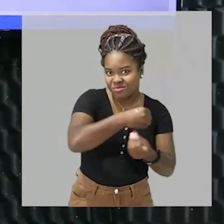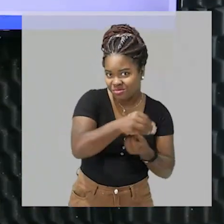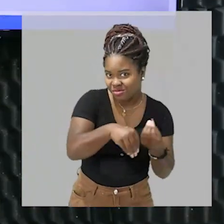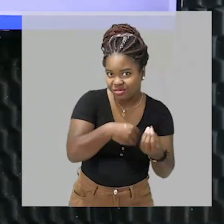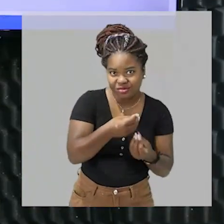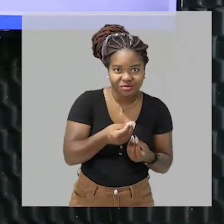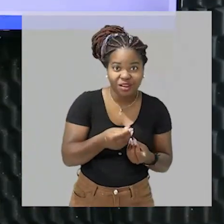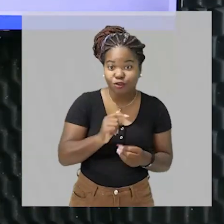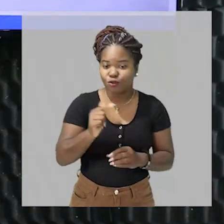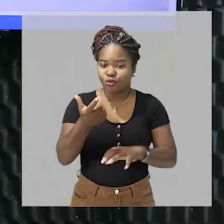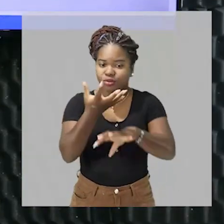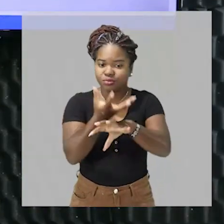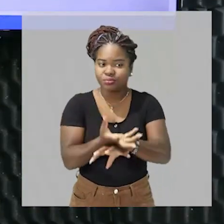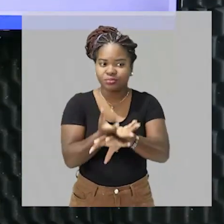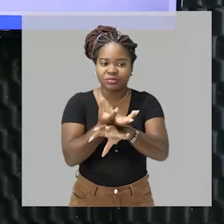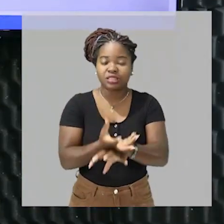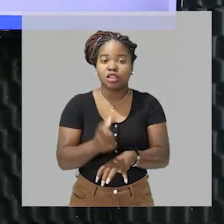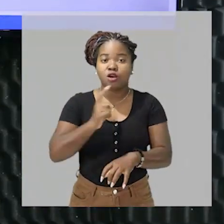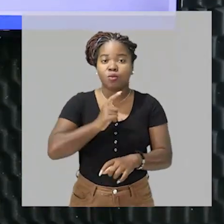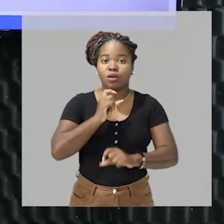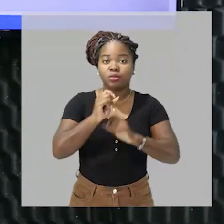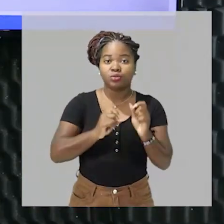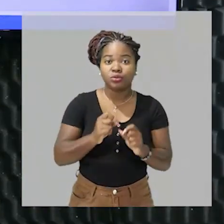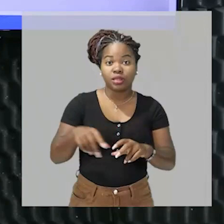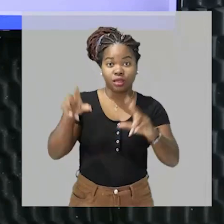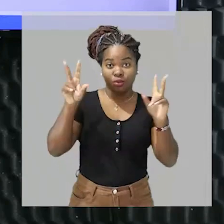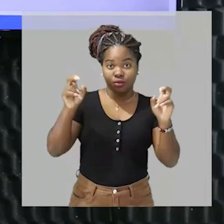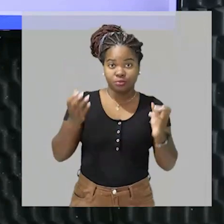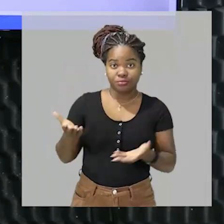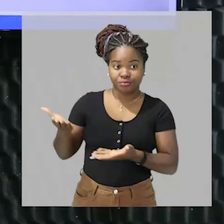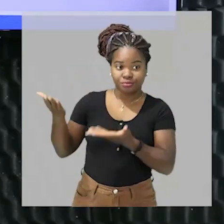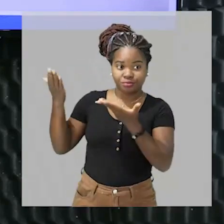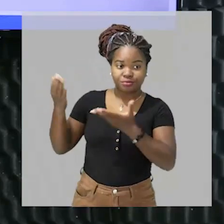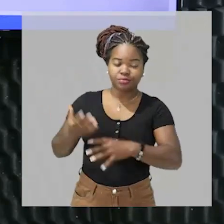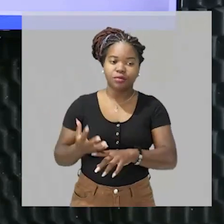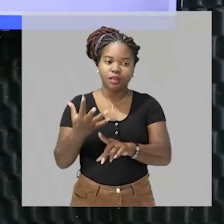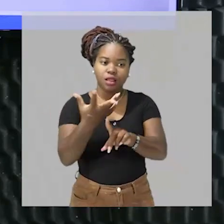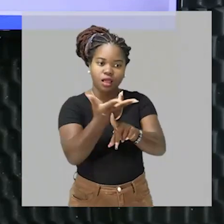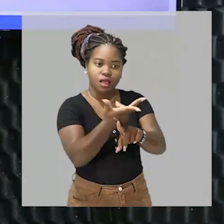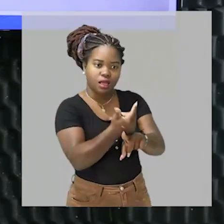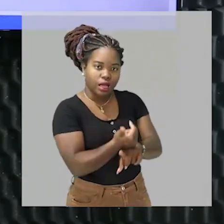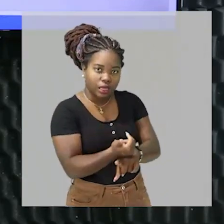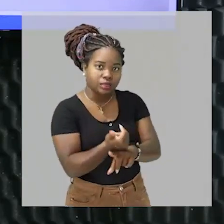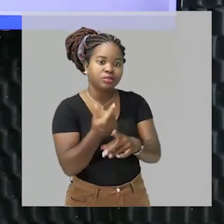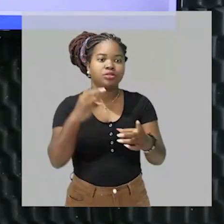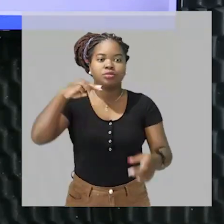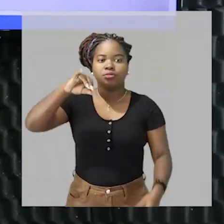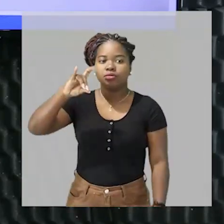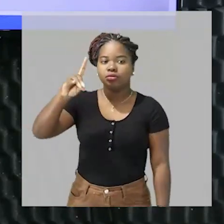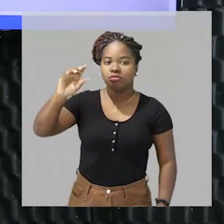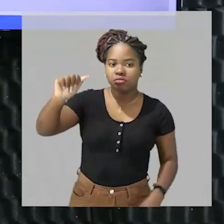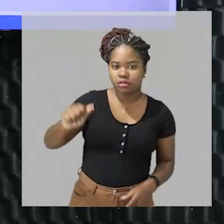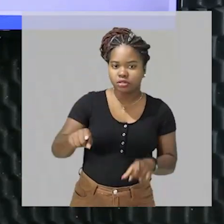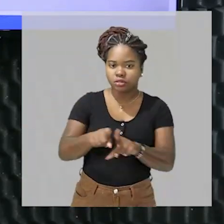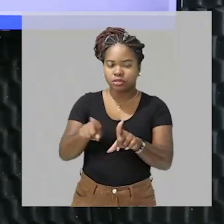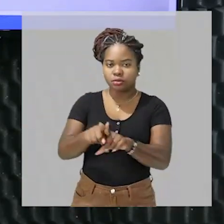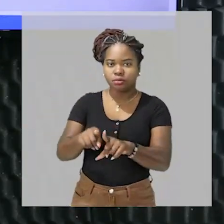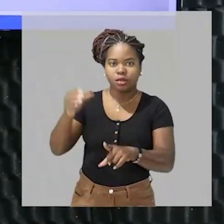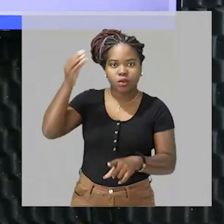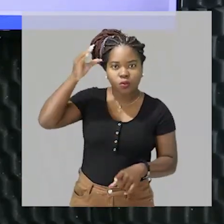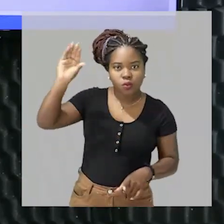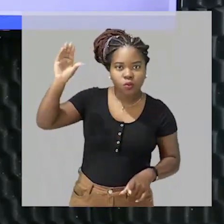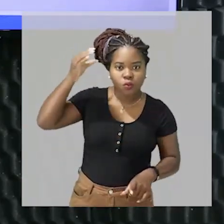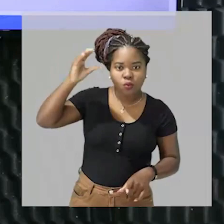só do Enem, a gente fala de vários temas que estão desmembrados, dissolvidos ao longo de